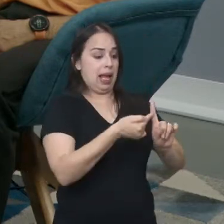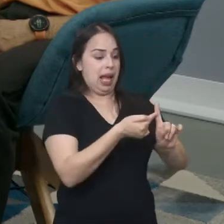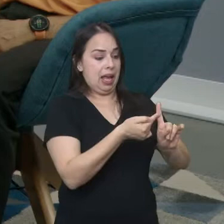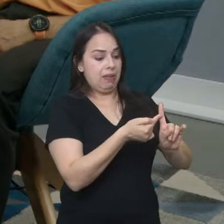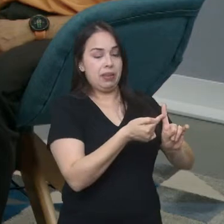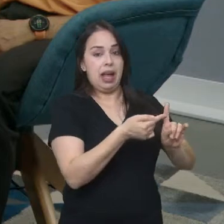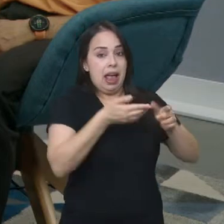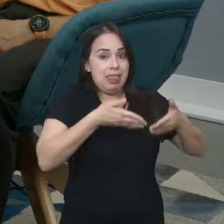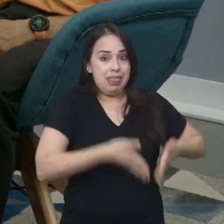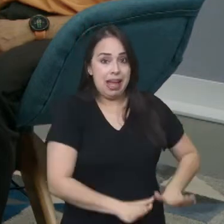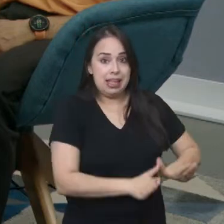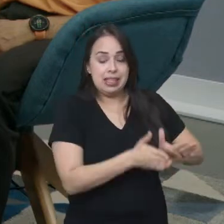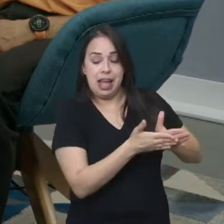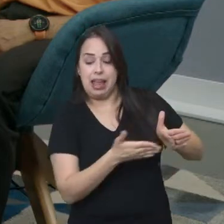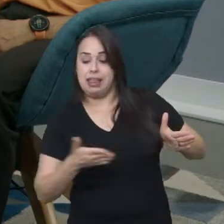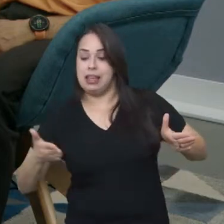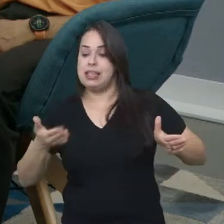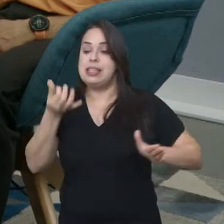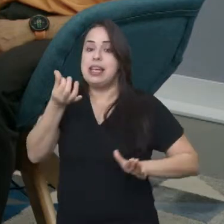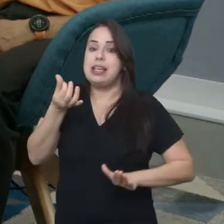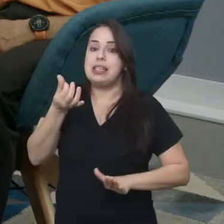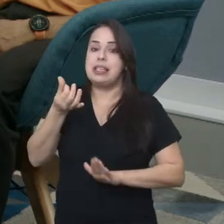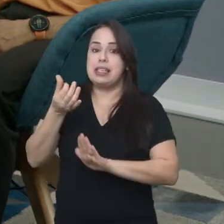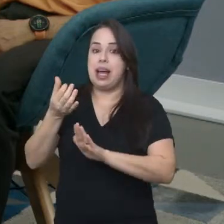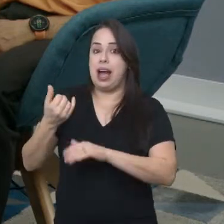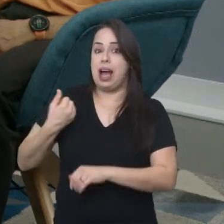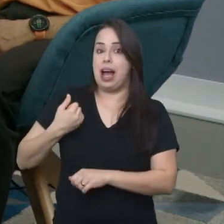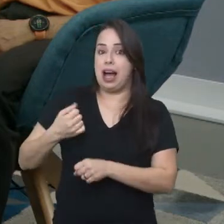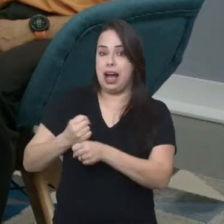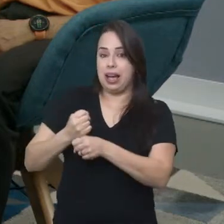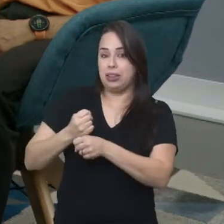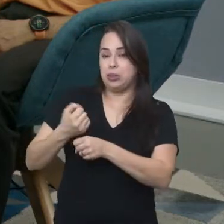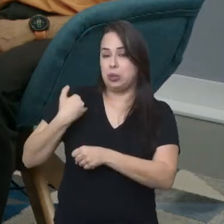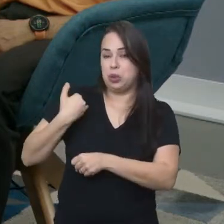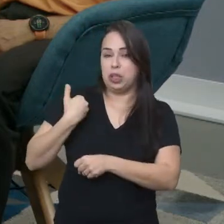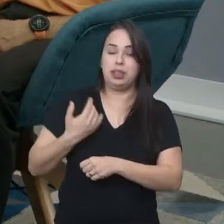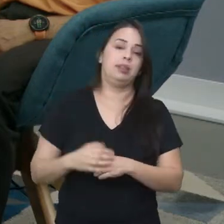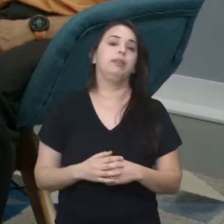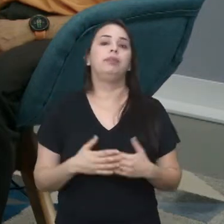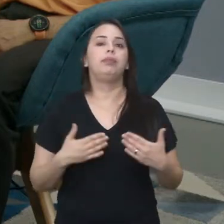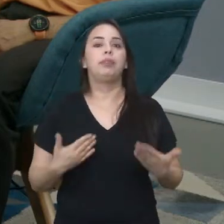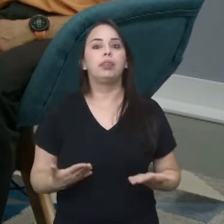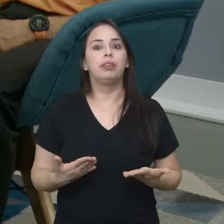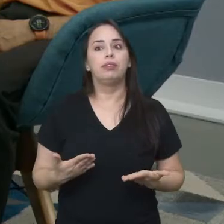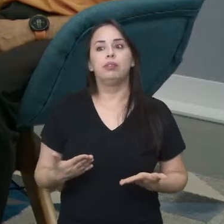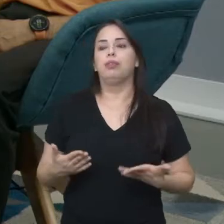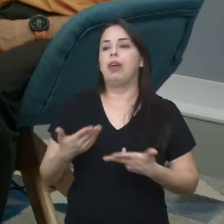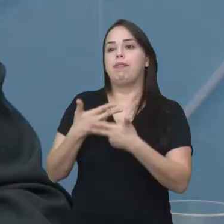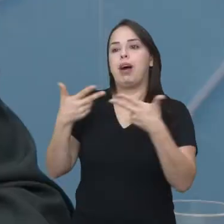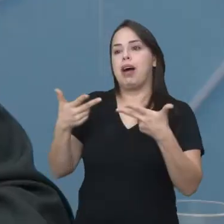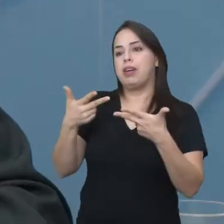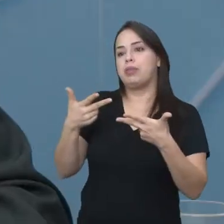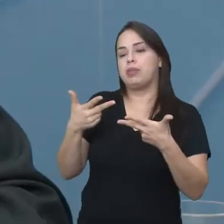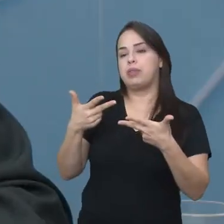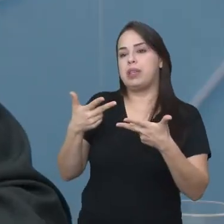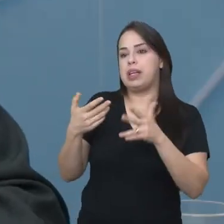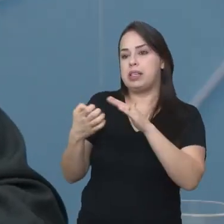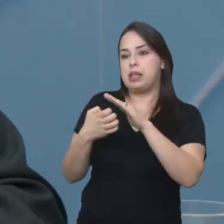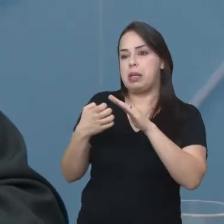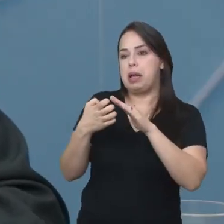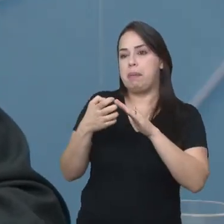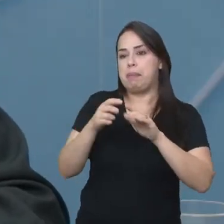se entende-se por primeira infância? Muitos especialistas fazem